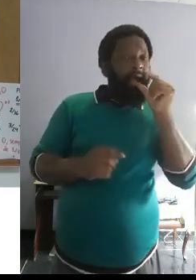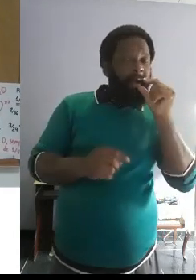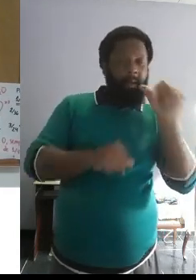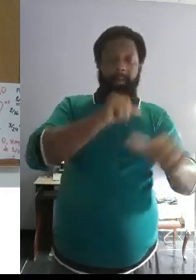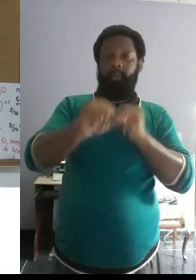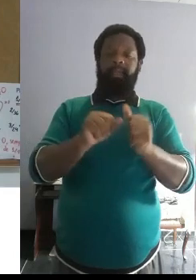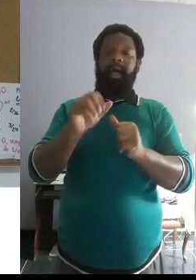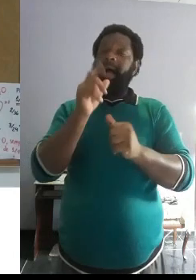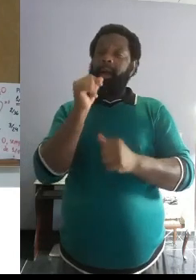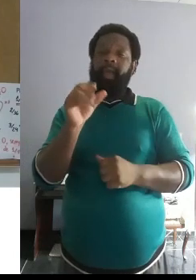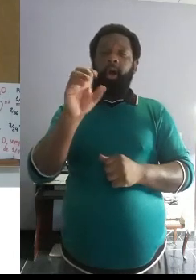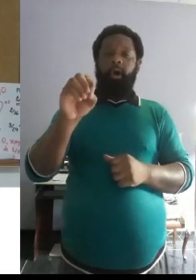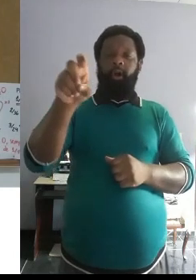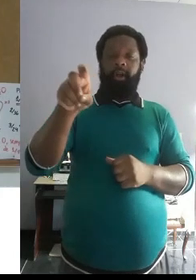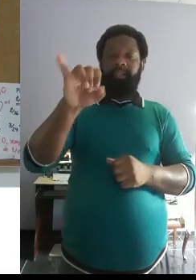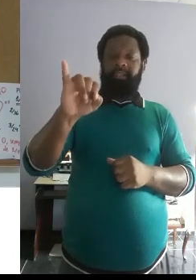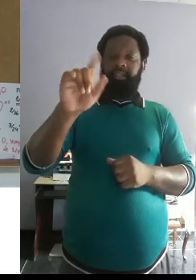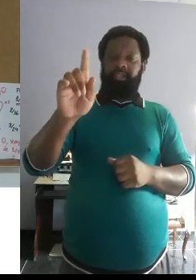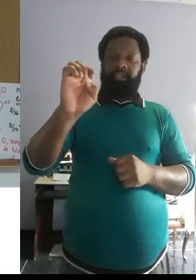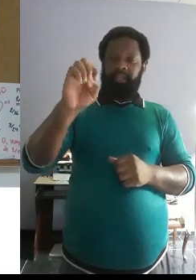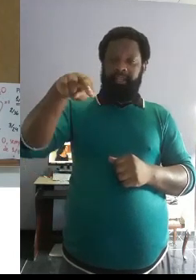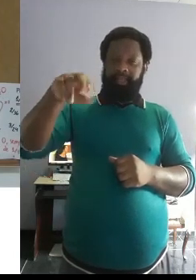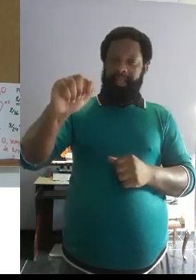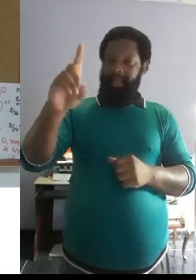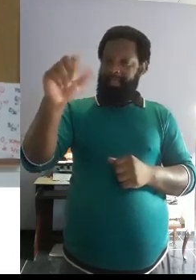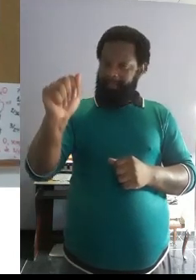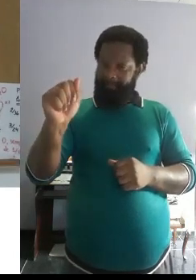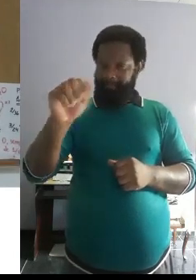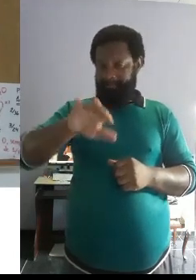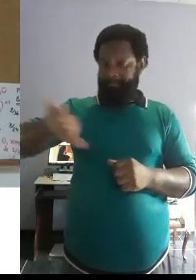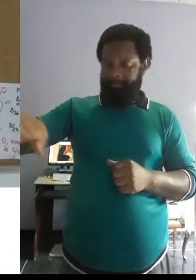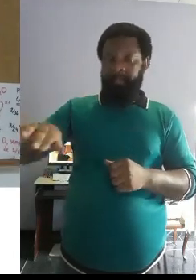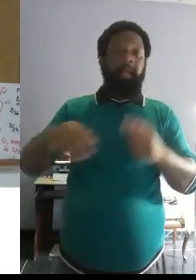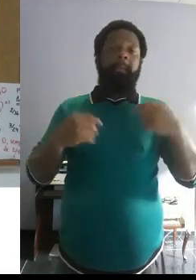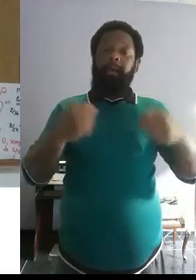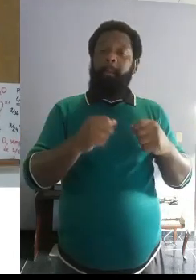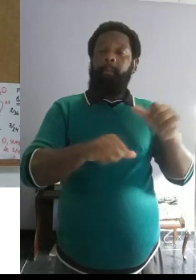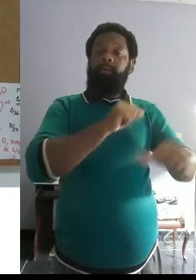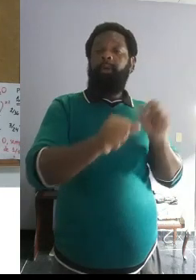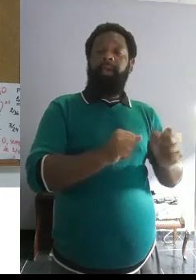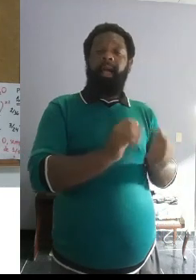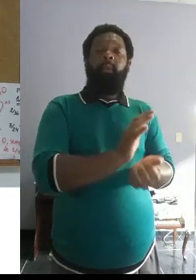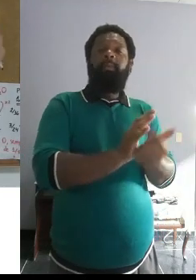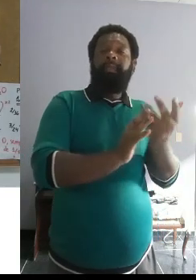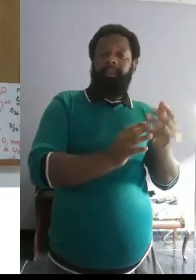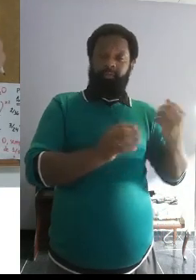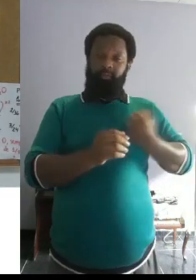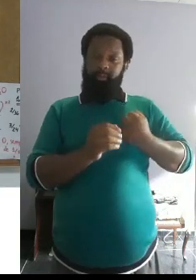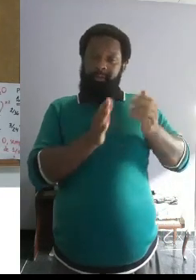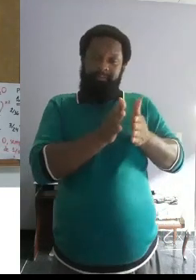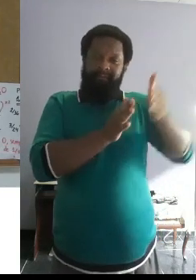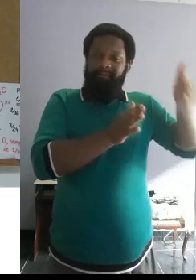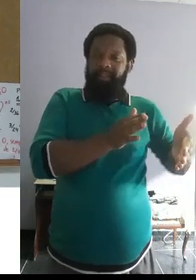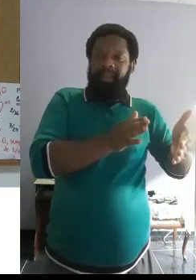água oxigenada. E água oxigenada é uma coisa, a água é outra. Tudo bem? Então sempre nós temos que mudar o número daqui da frente,